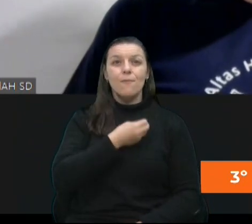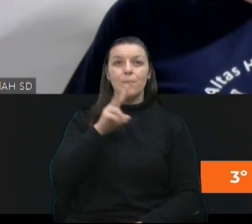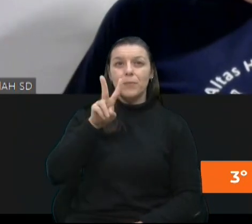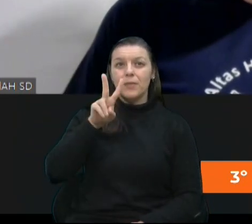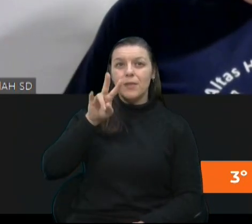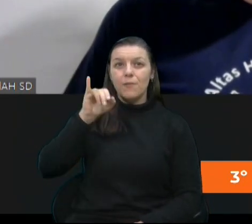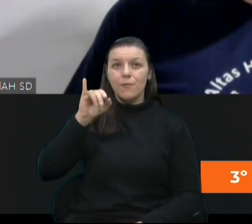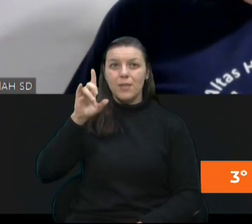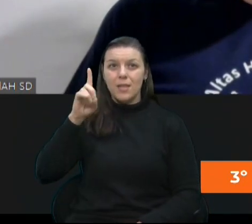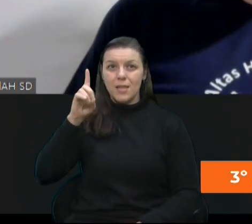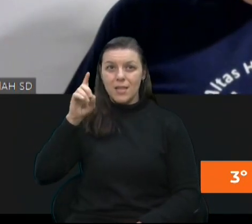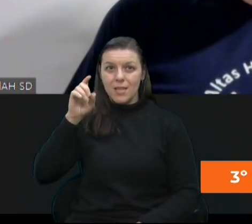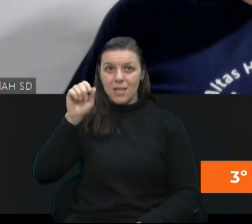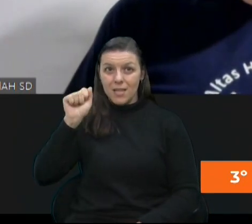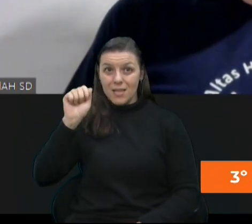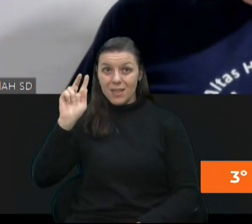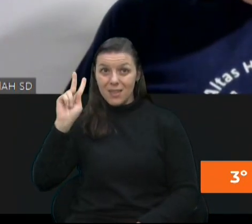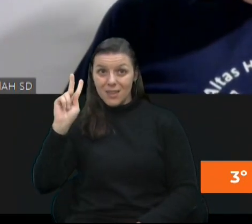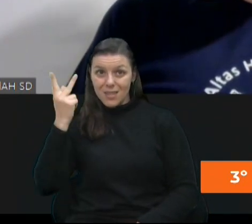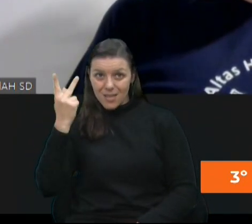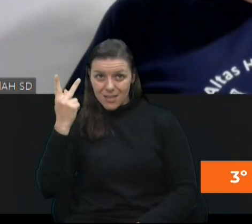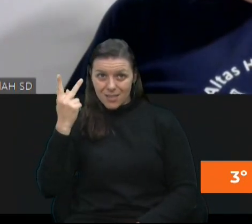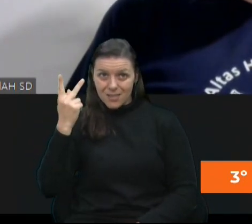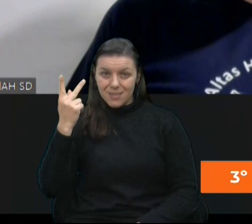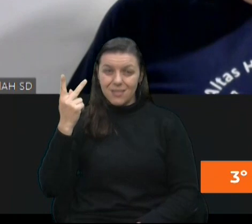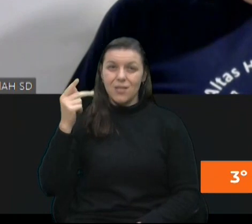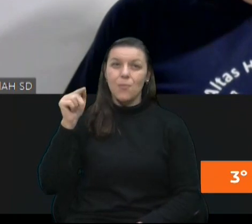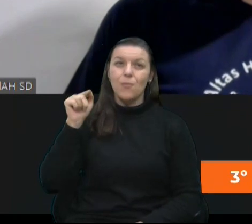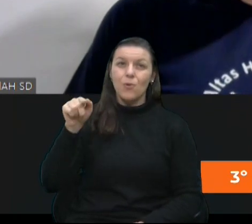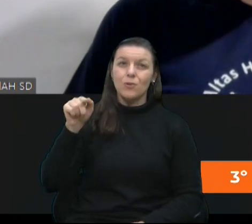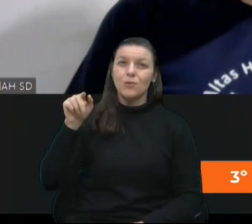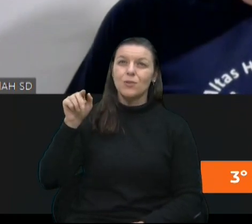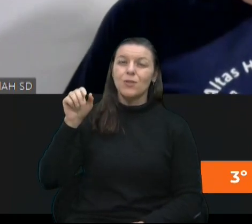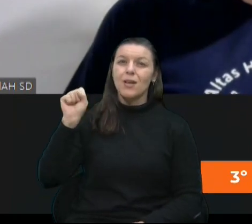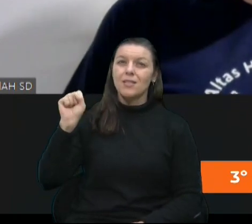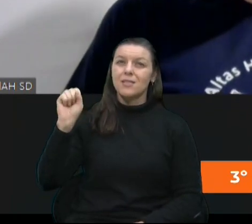com AH, né, altas habilidades, .sd,